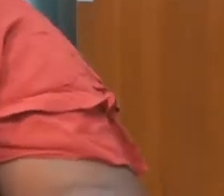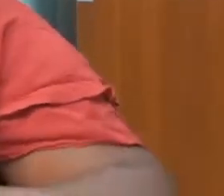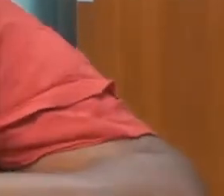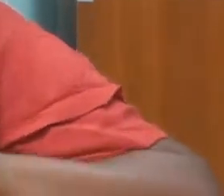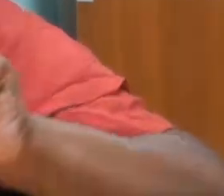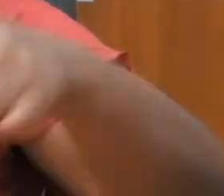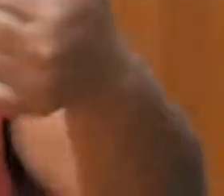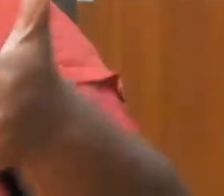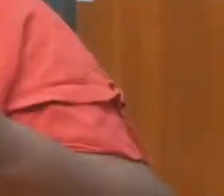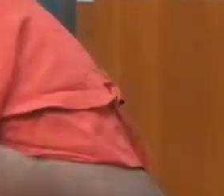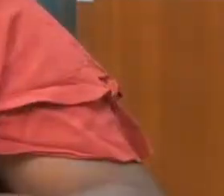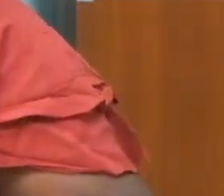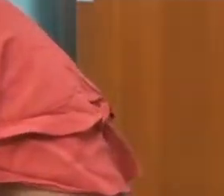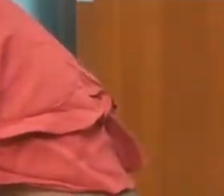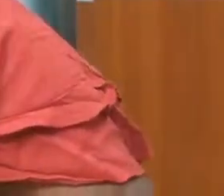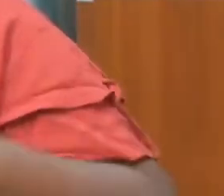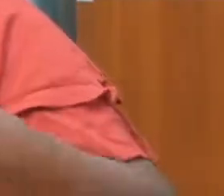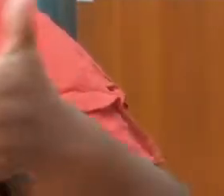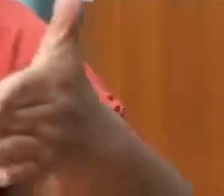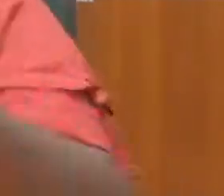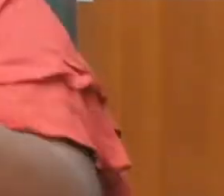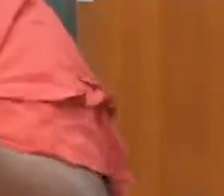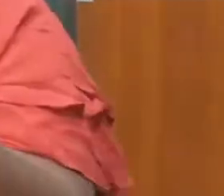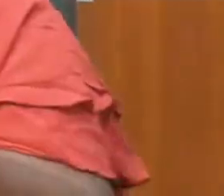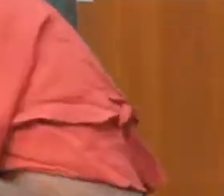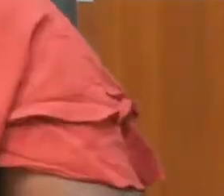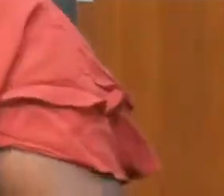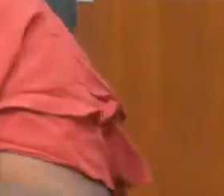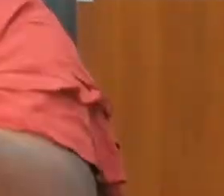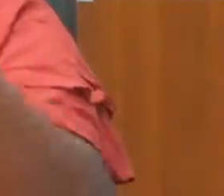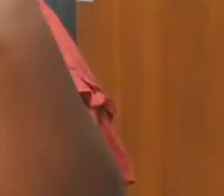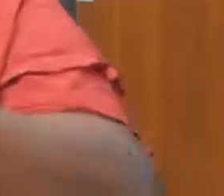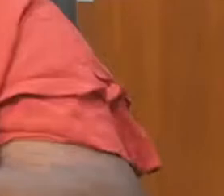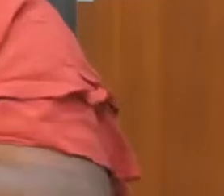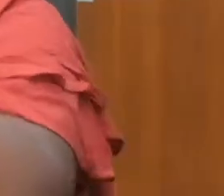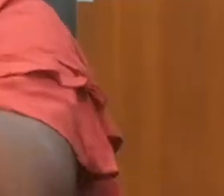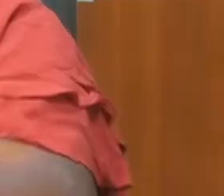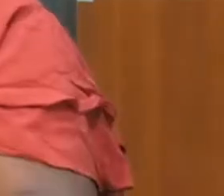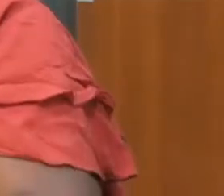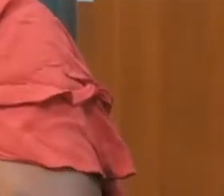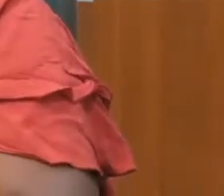Então, muitas vezes, a gente até desistia de fazer e ir atrás dos nossos direitos.